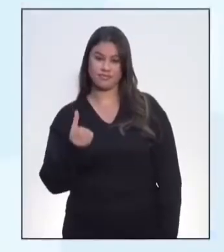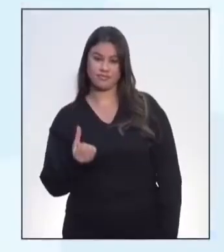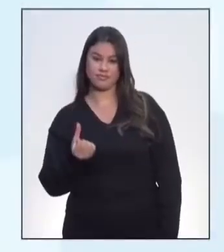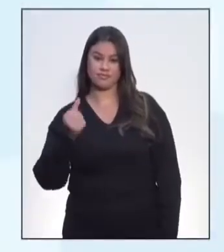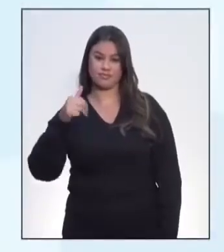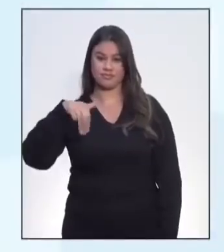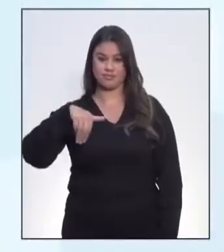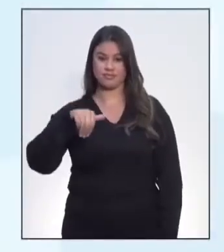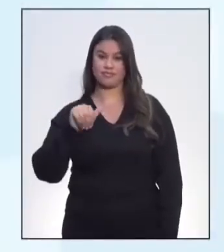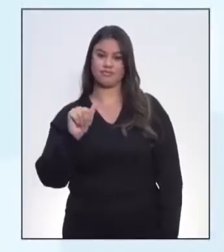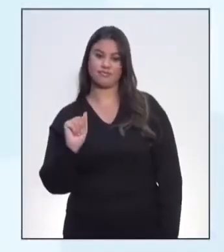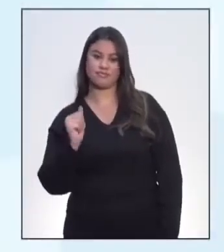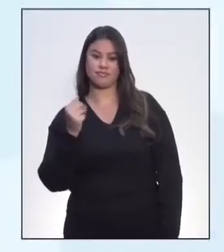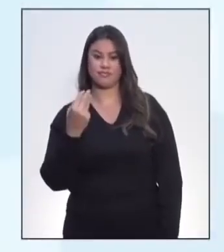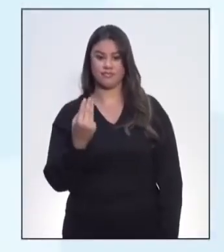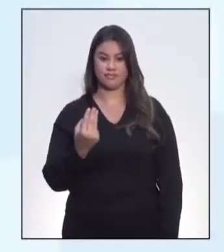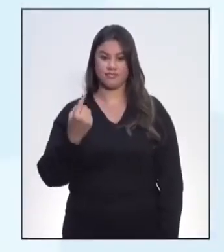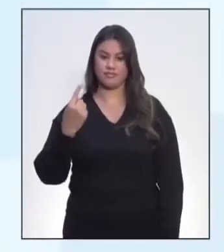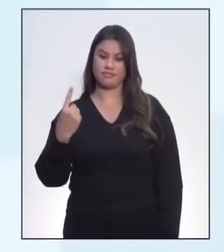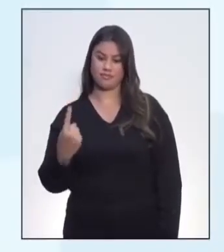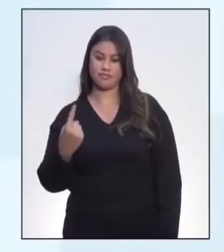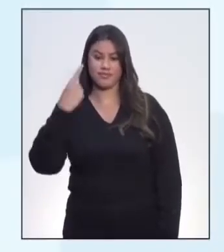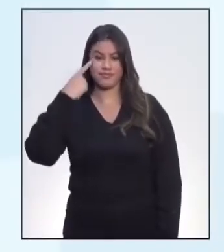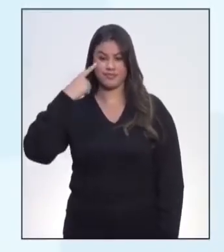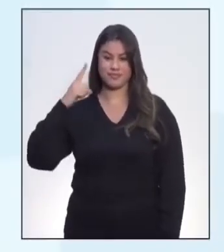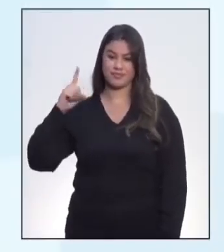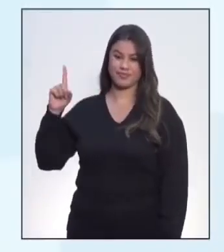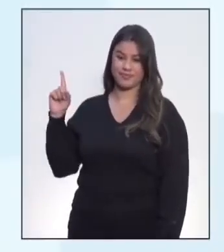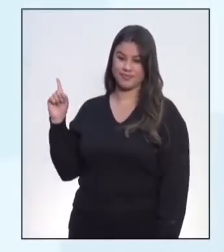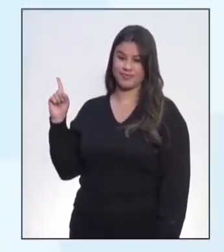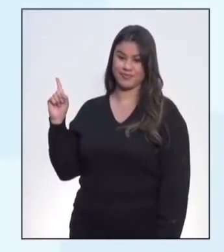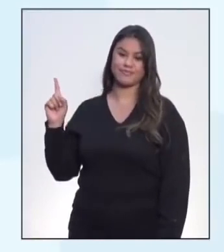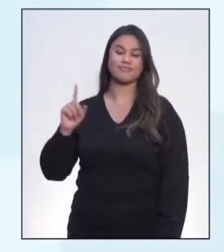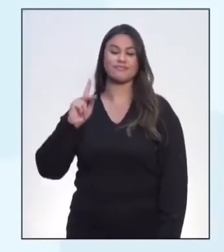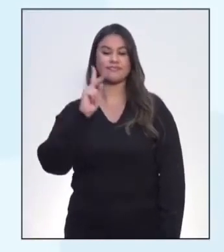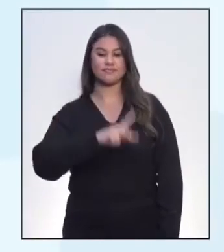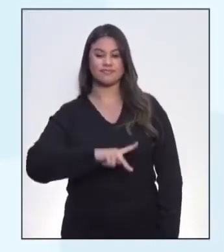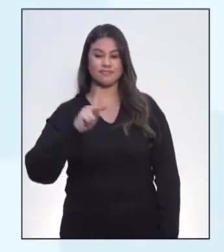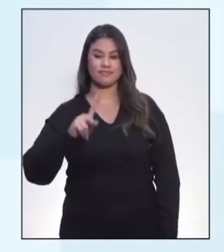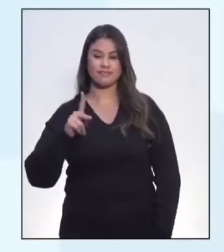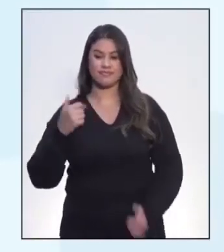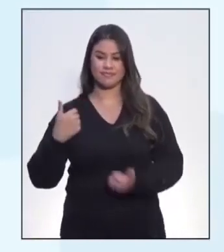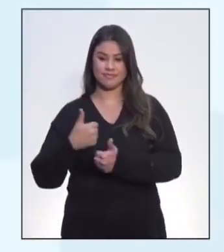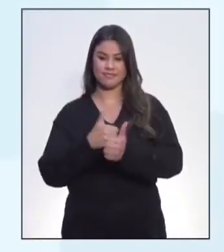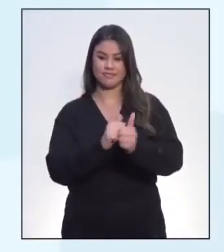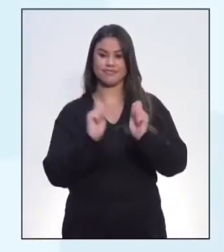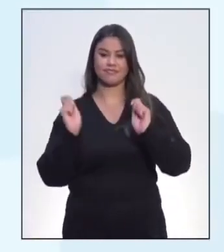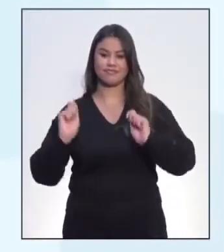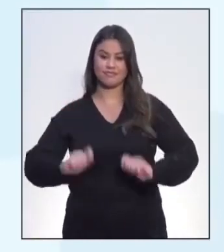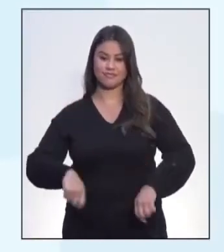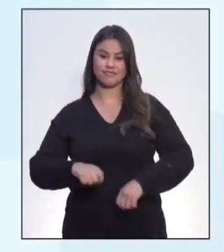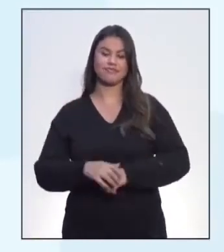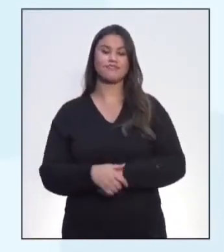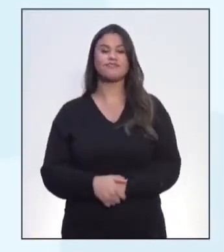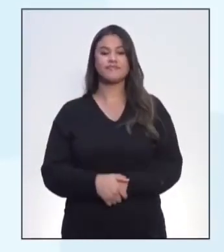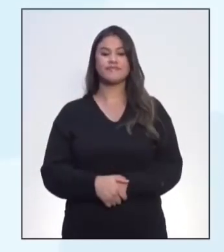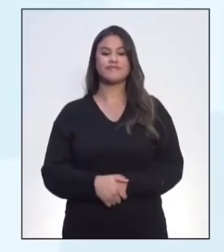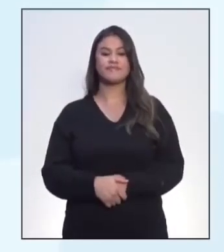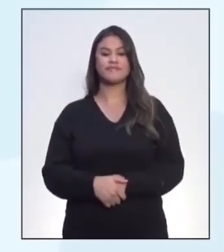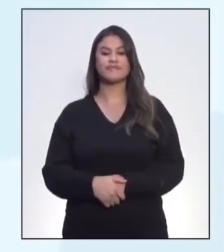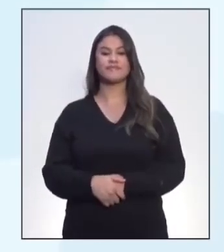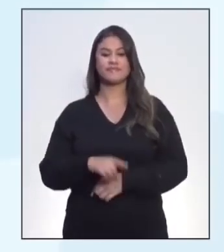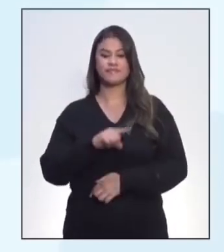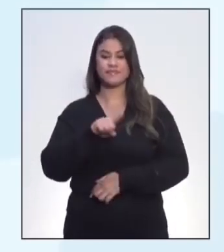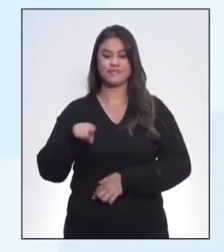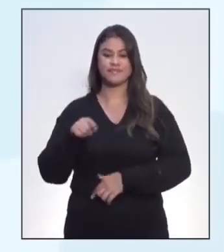EF06MA31, que vai aparecer aí na telinha de vocês, os professores acompanharem as nossas aulas, os nossos alunos também, os